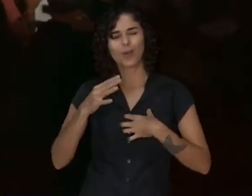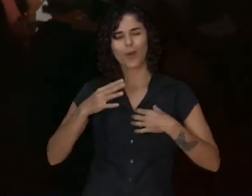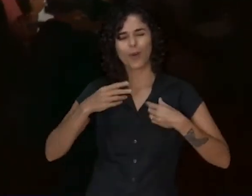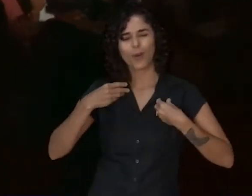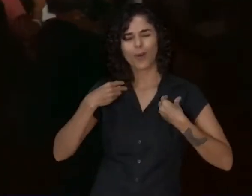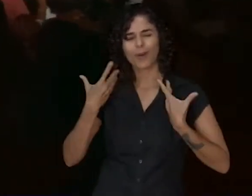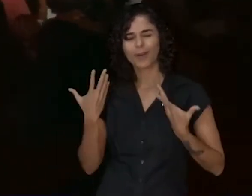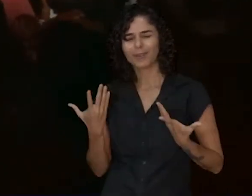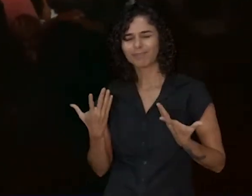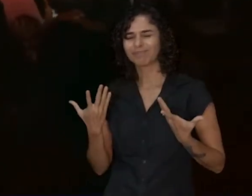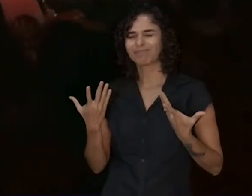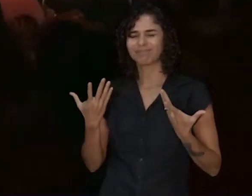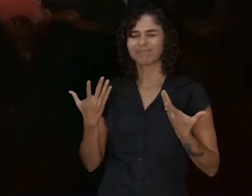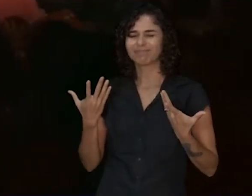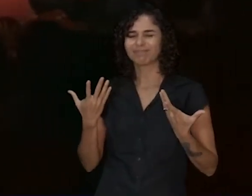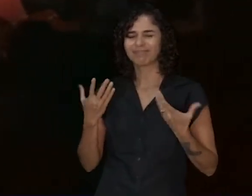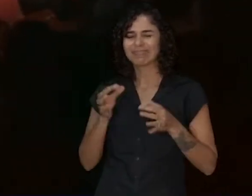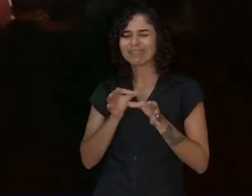manto de glória.